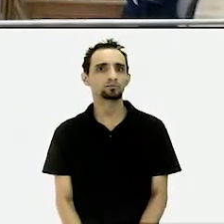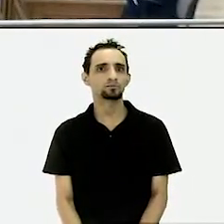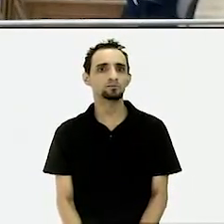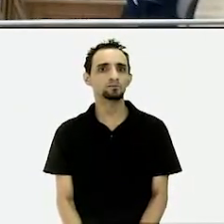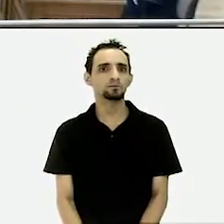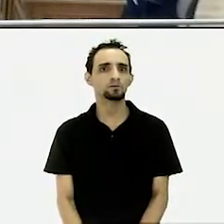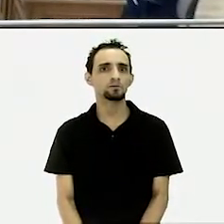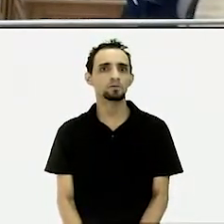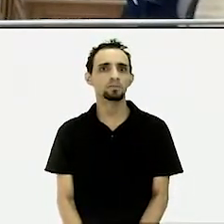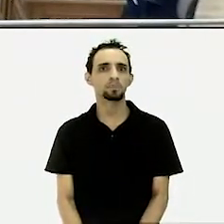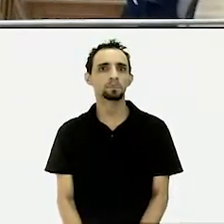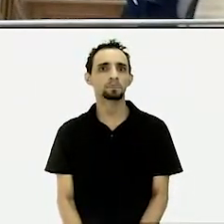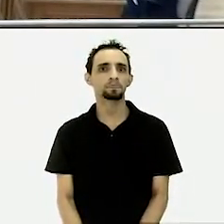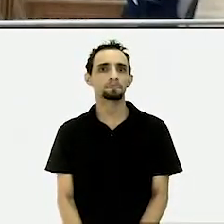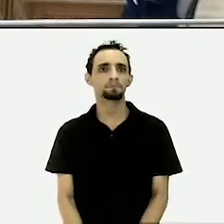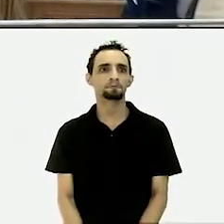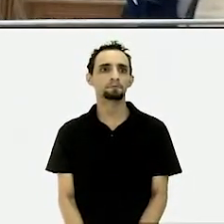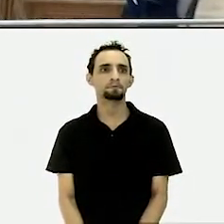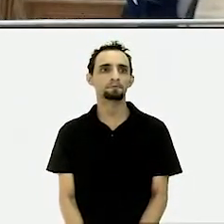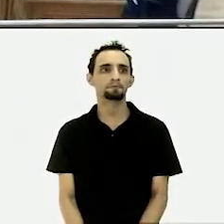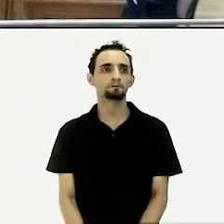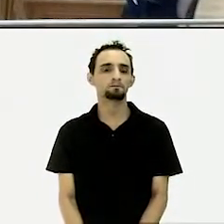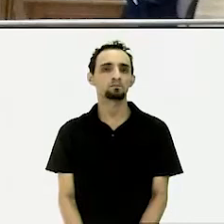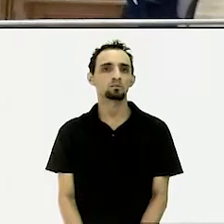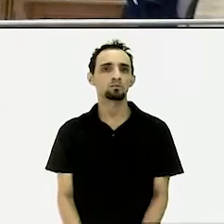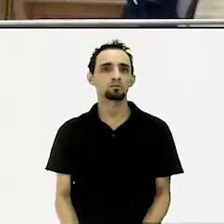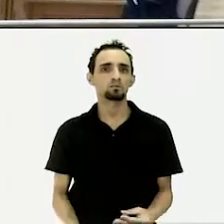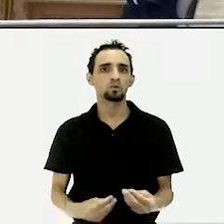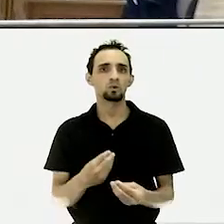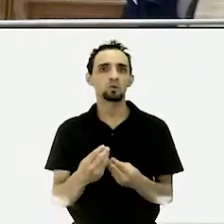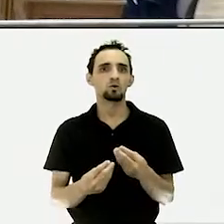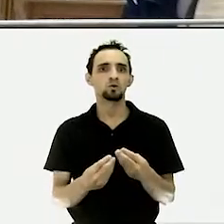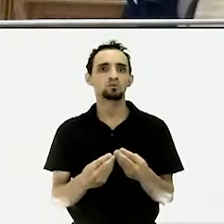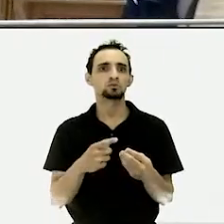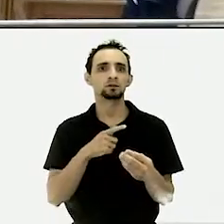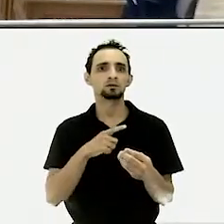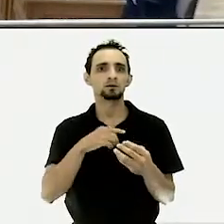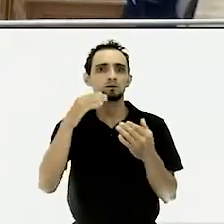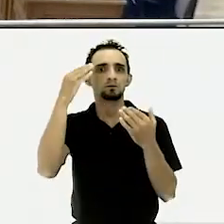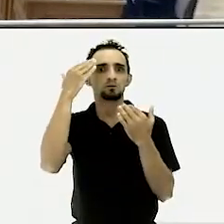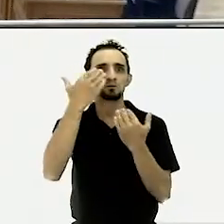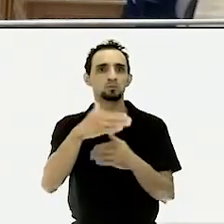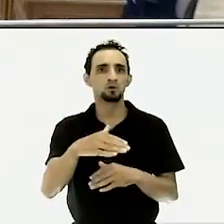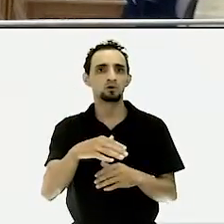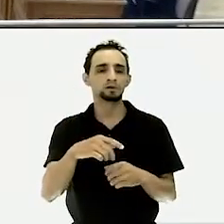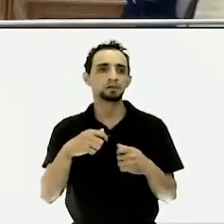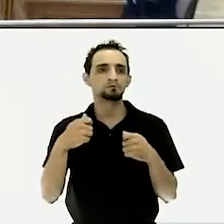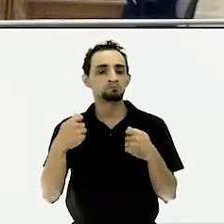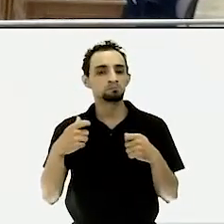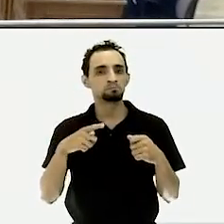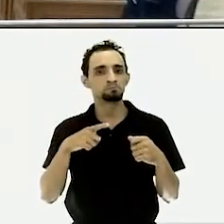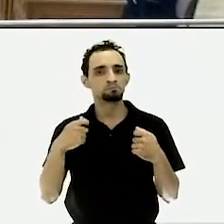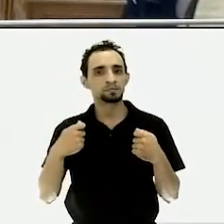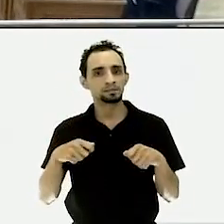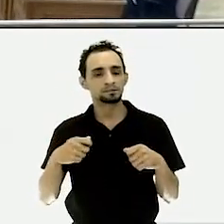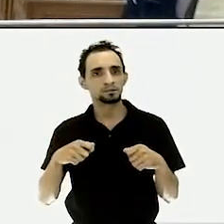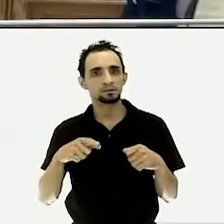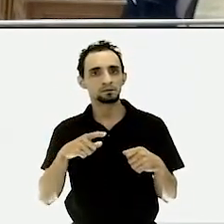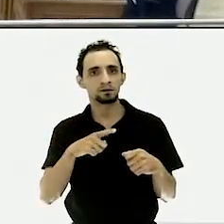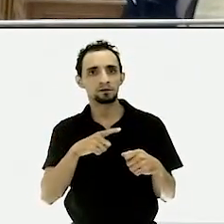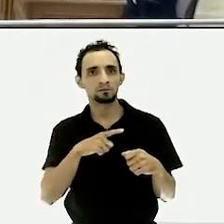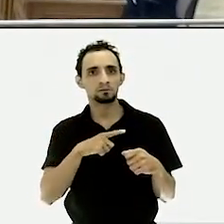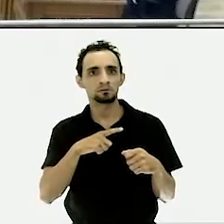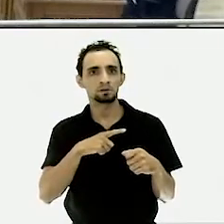times, né? Podia pôr mudança no regulamento, porque, pô, quando o cara é bom, tem atração pra gente assistir, pô. É uma atração, um cara que é